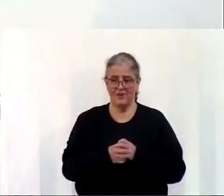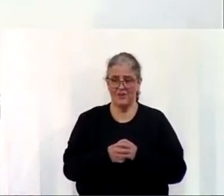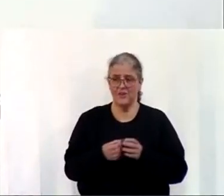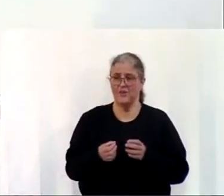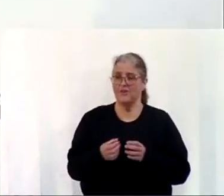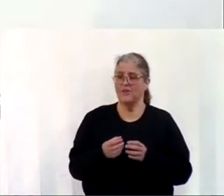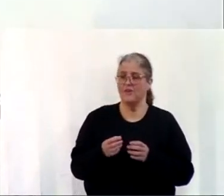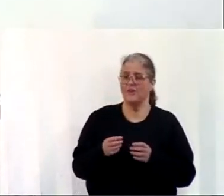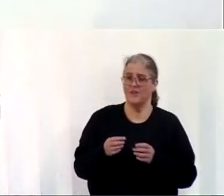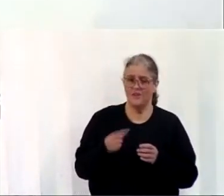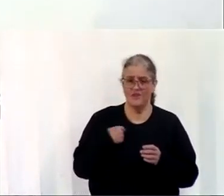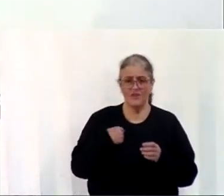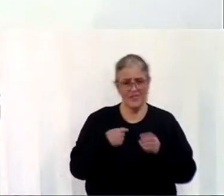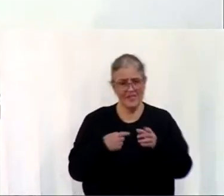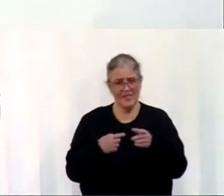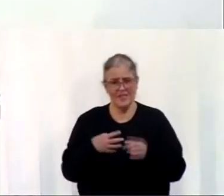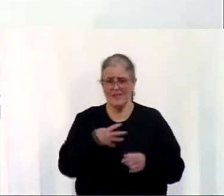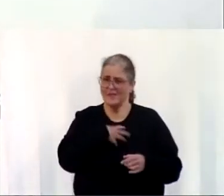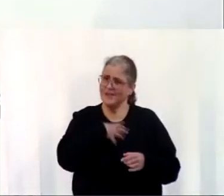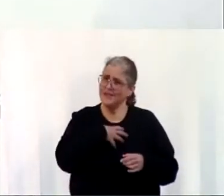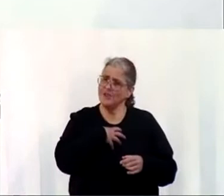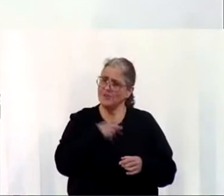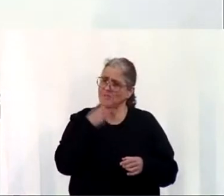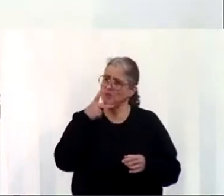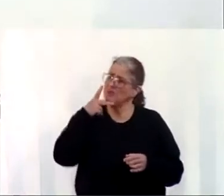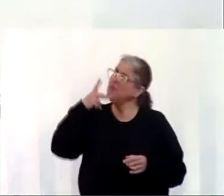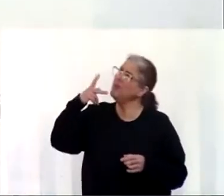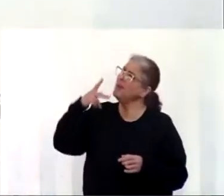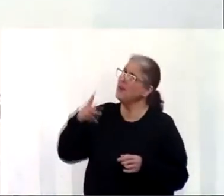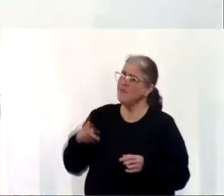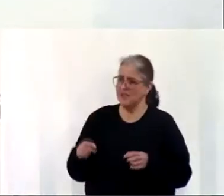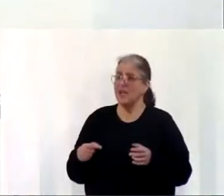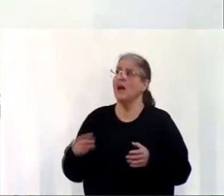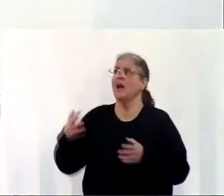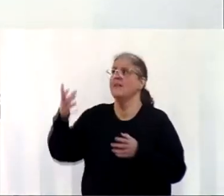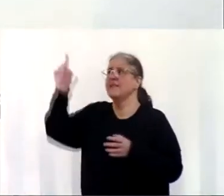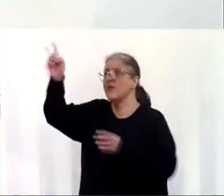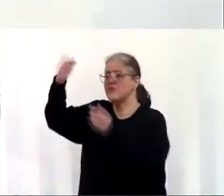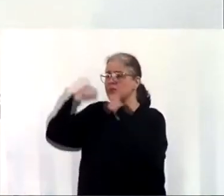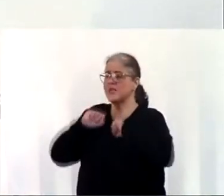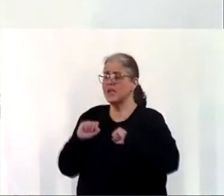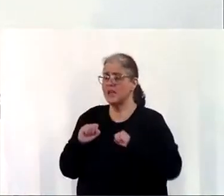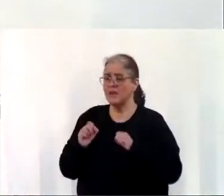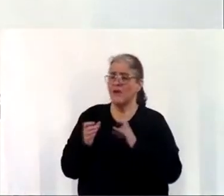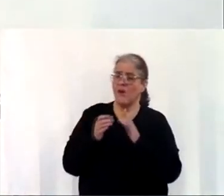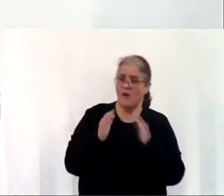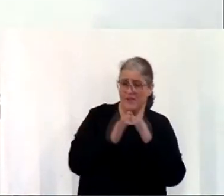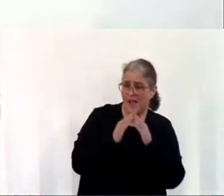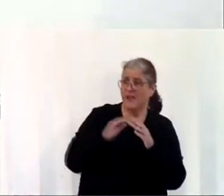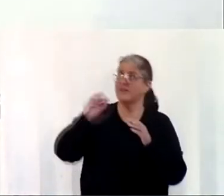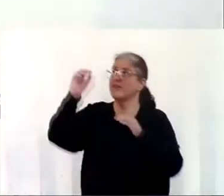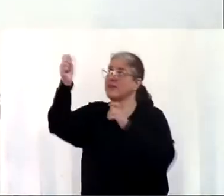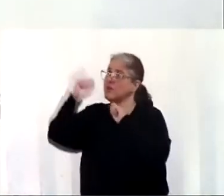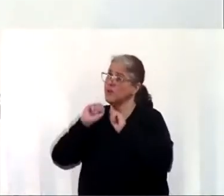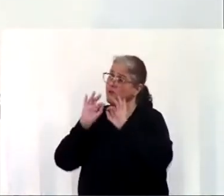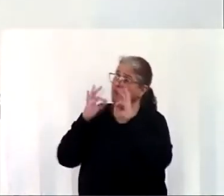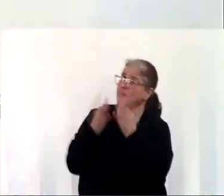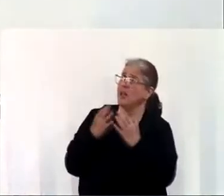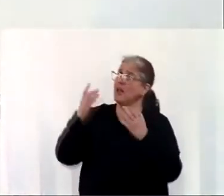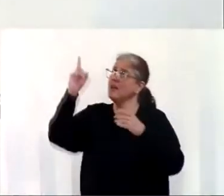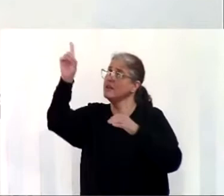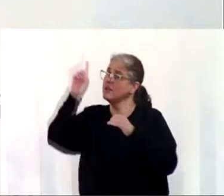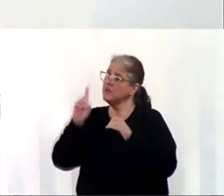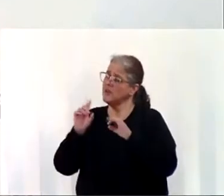emprego? Você se sente bem em falar ou em não falar? Onde está o Senhor? Você se sente bem sem mim?